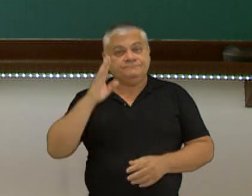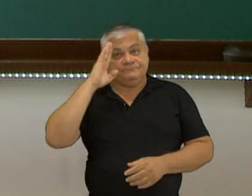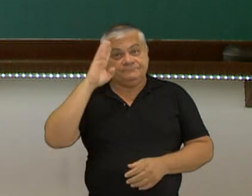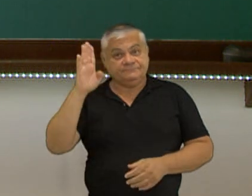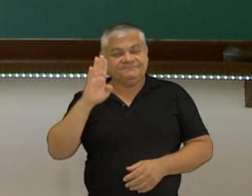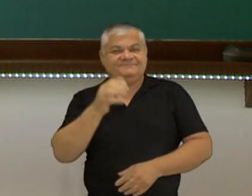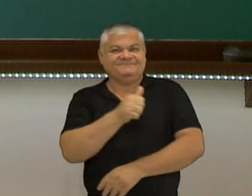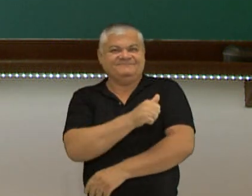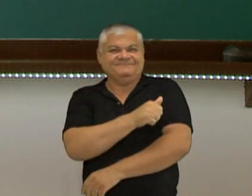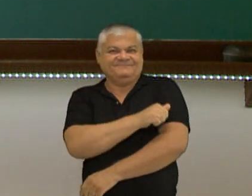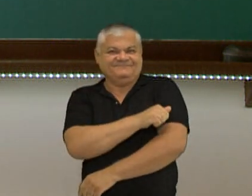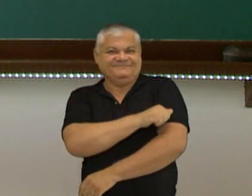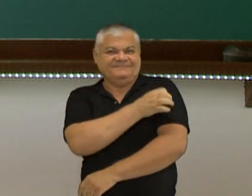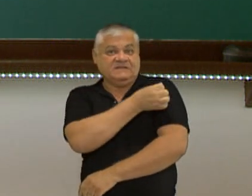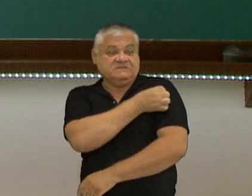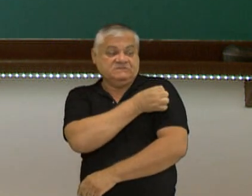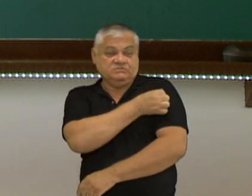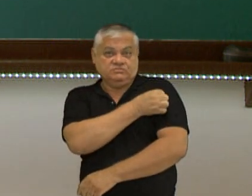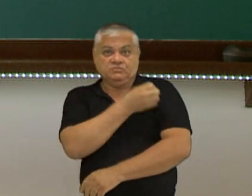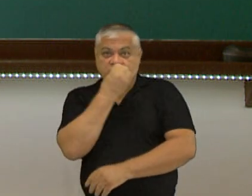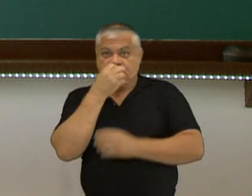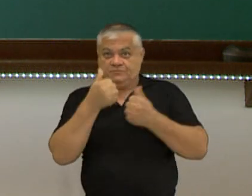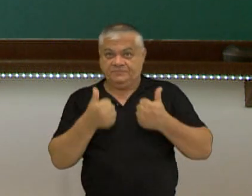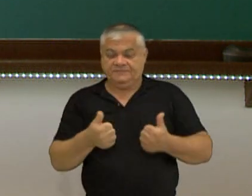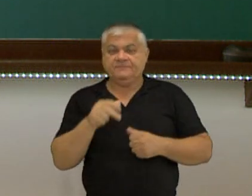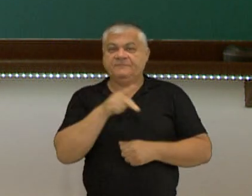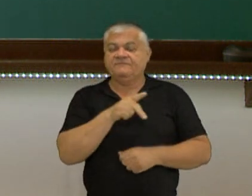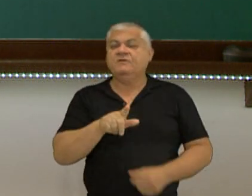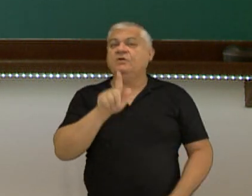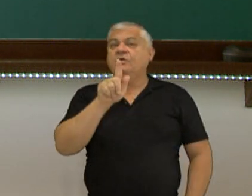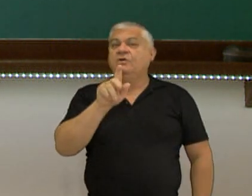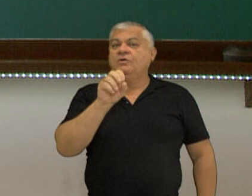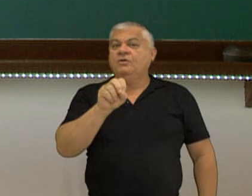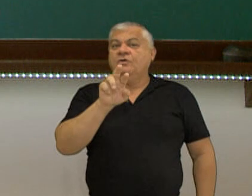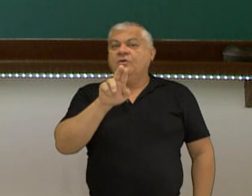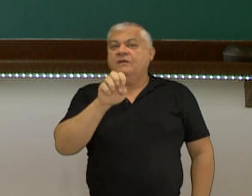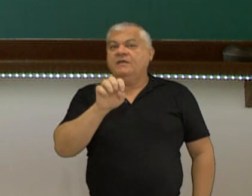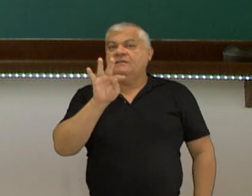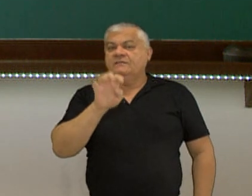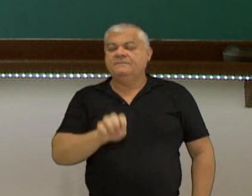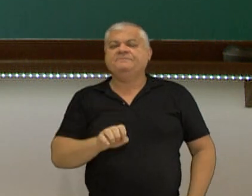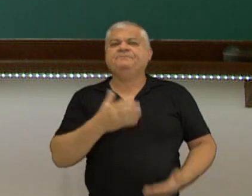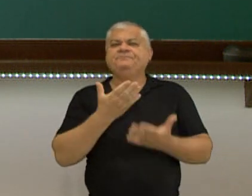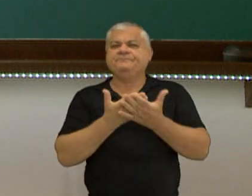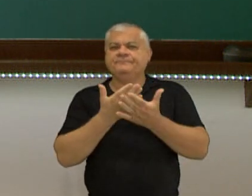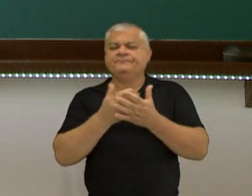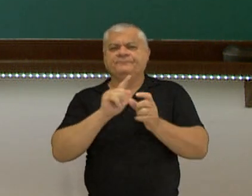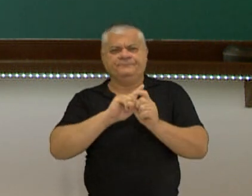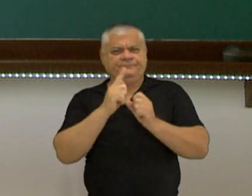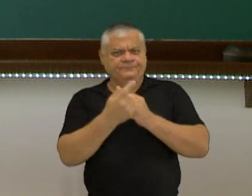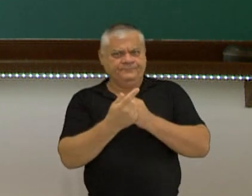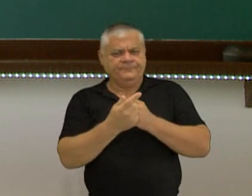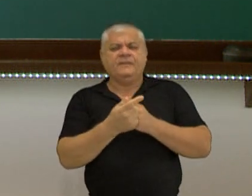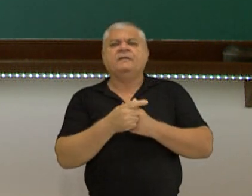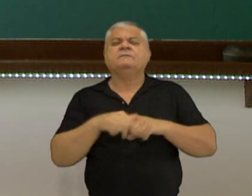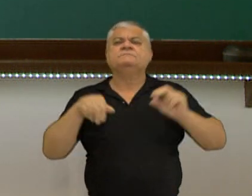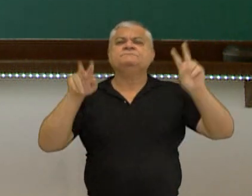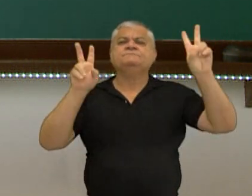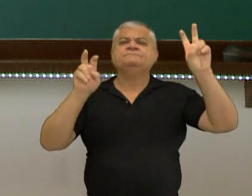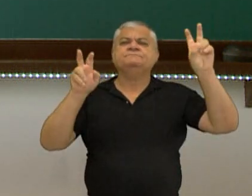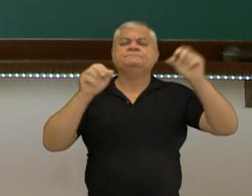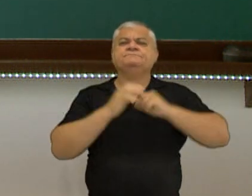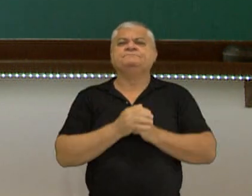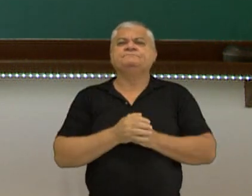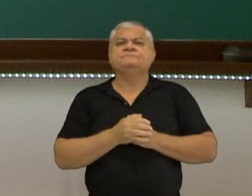Olá, meus queridos alunos do sexto ano, tudo bem? Eu sou a professora Gorete Wozniak, estamos aqui para uma aula de geografia e vamos falar sobre